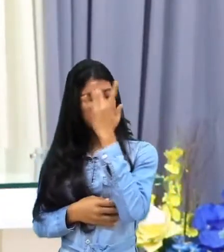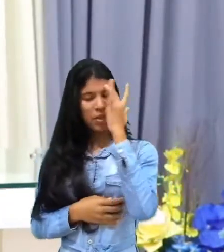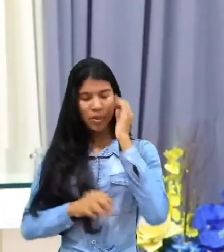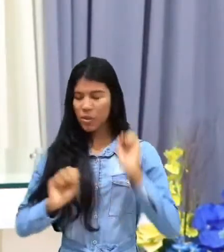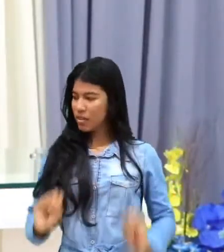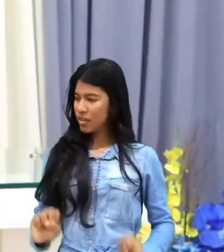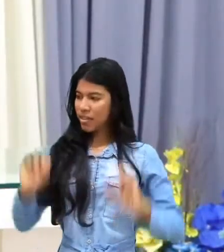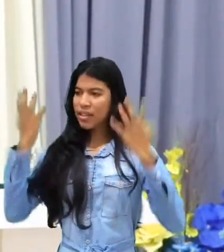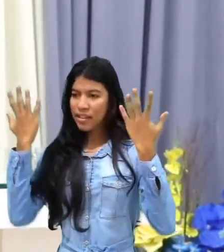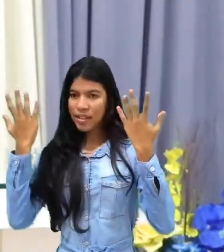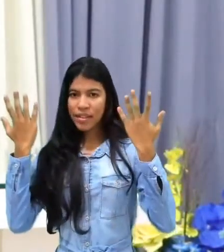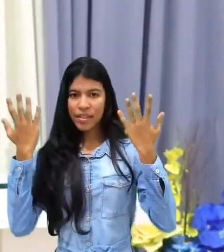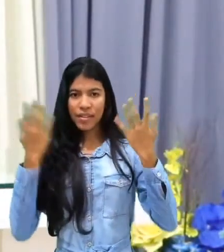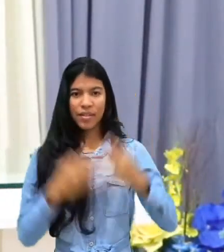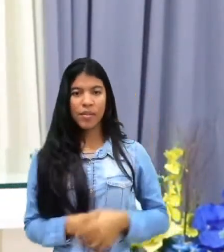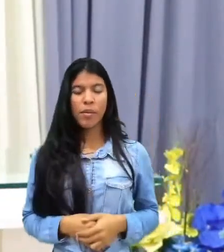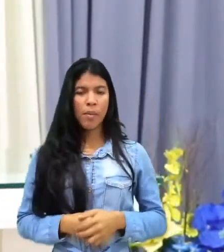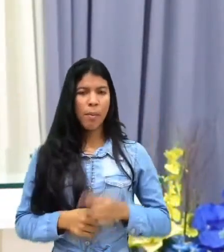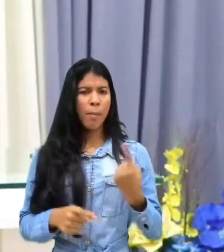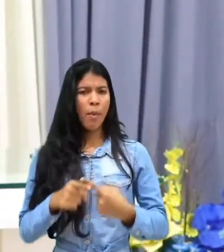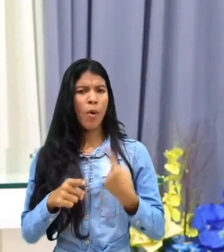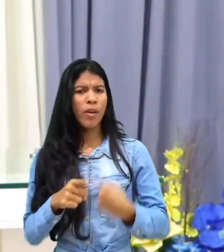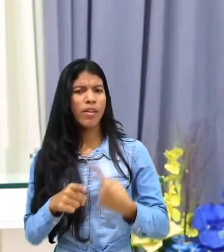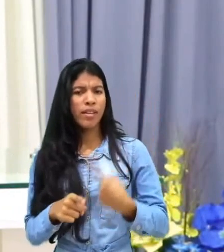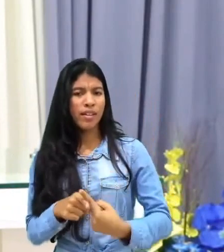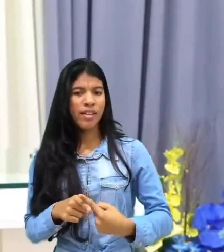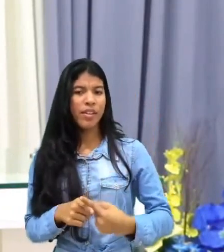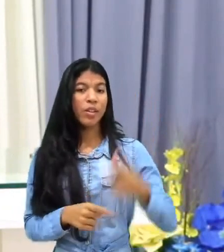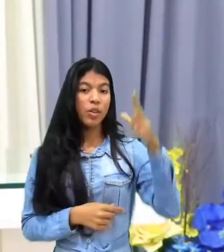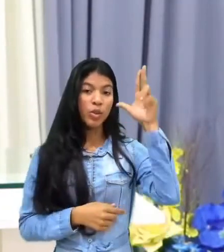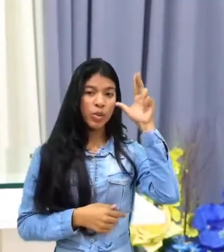jumentinho passasse por cima. Olha que